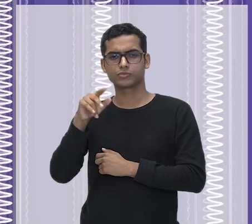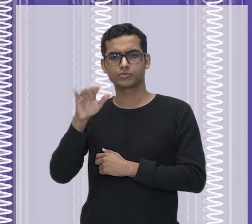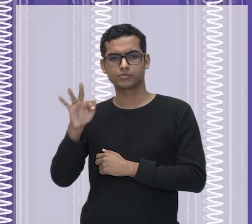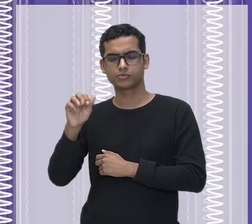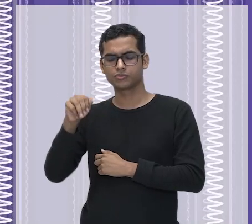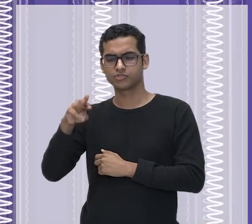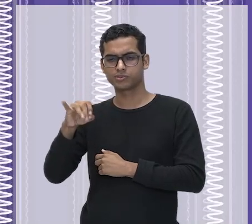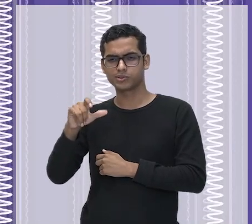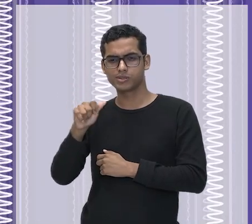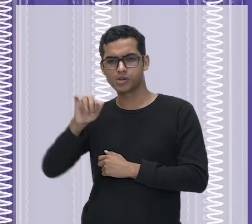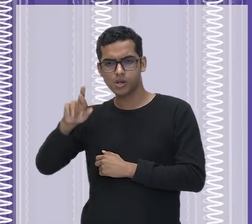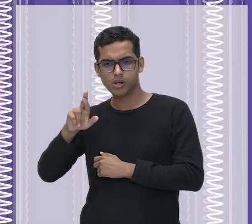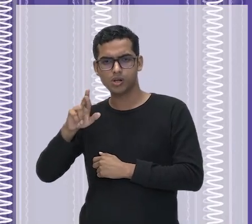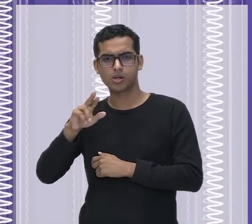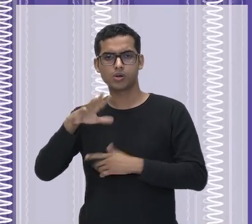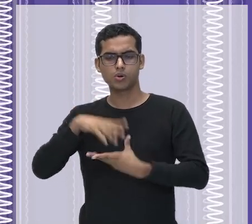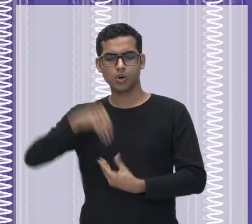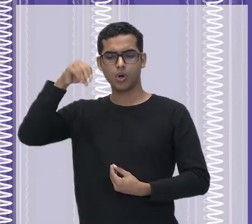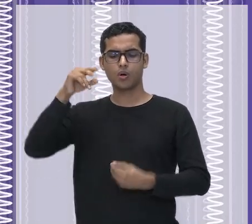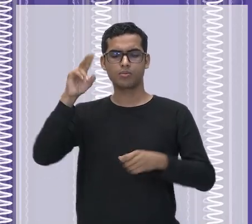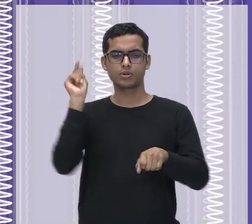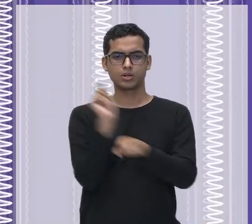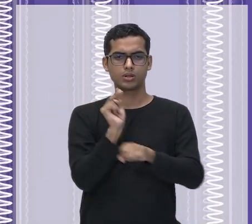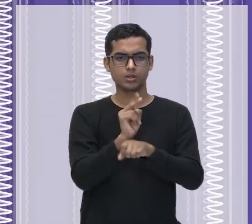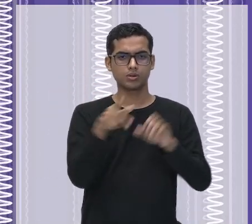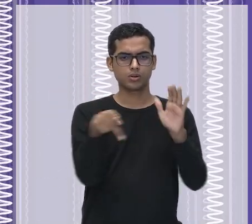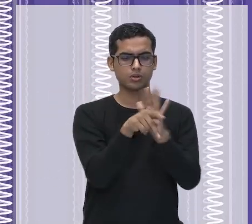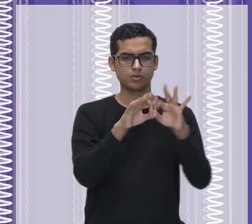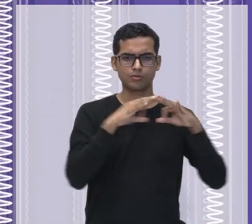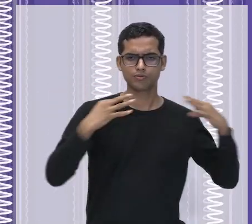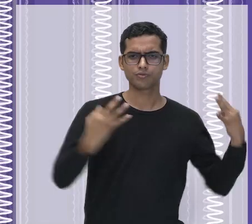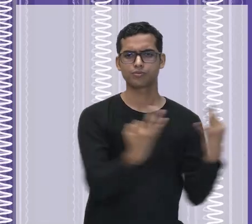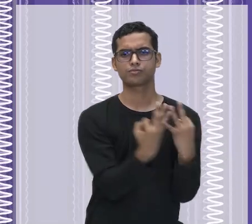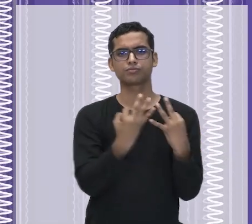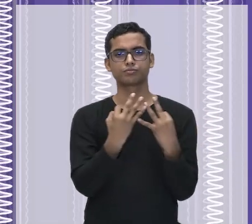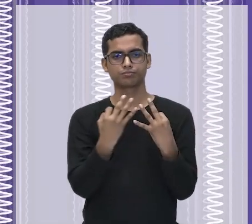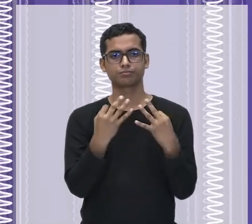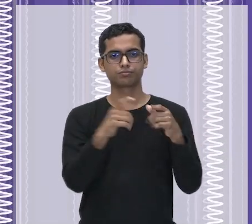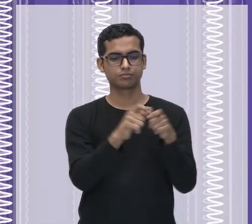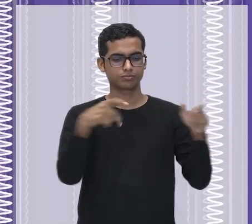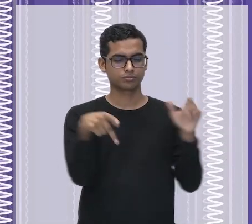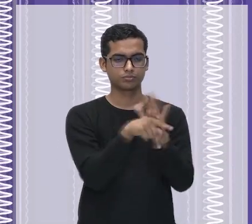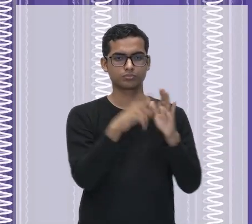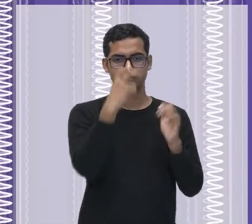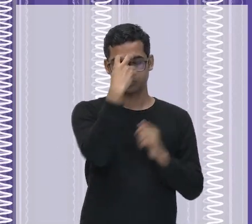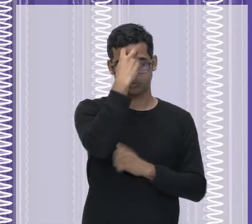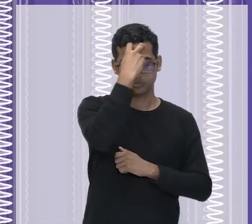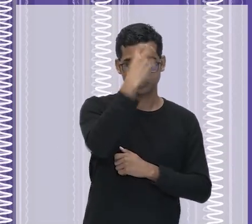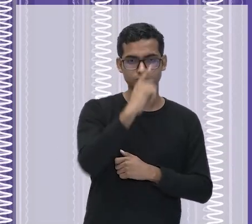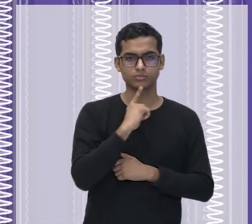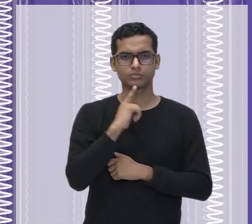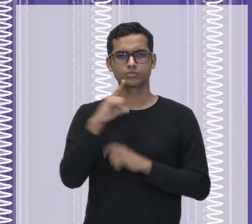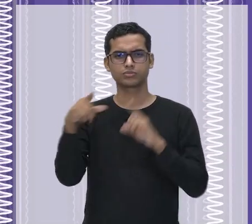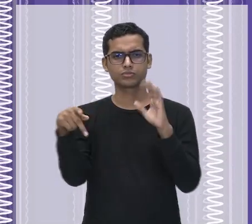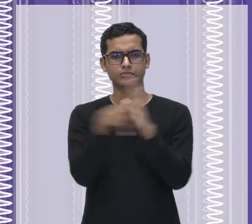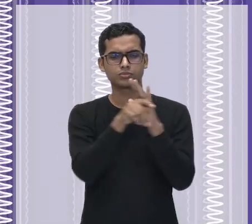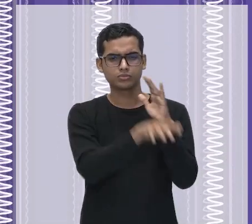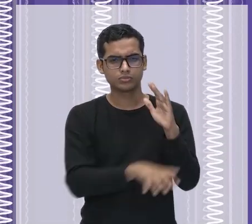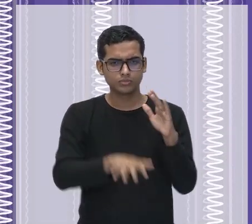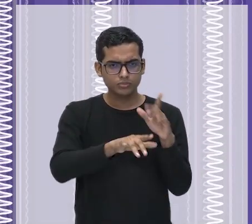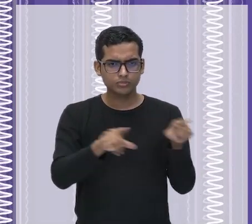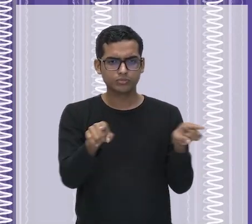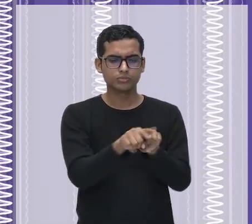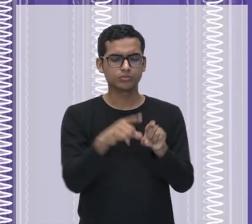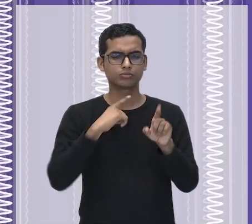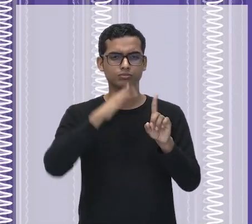que protege aquela família. Muitas famílias shintoístas têm os seus santuários domésticos, onde eles